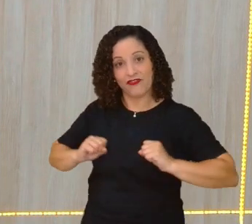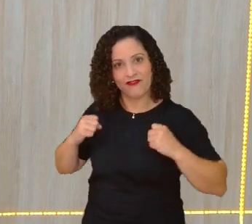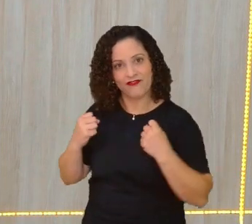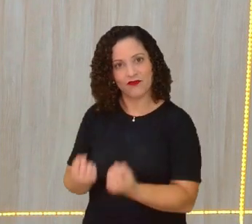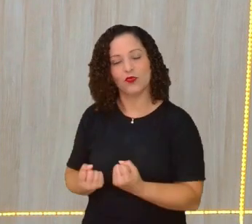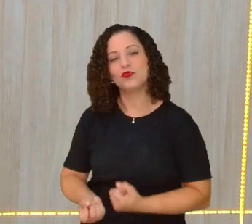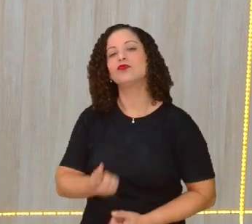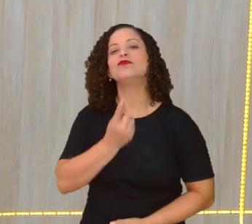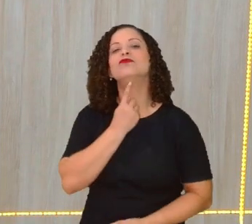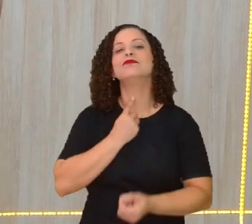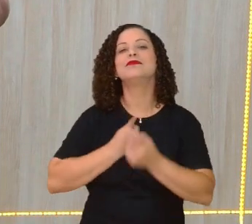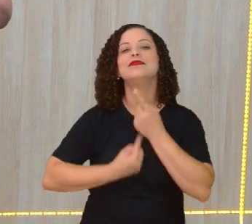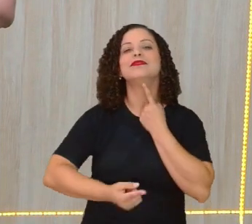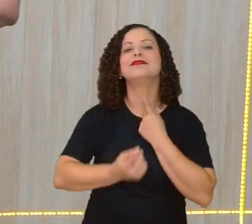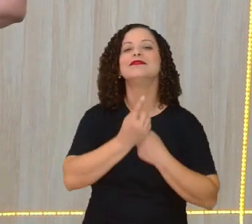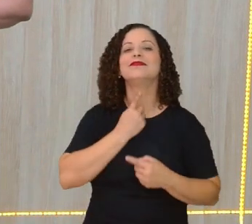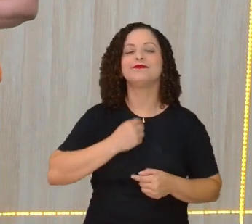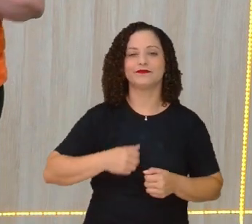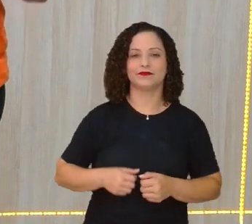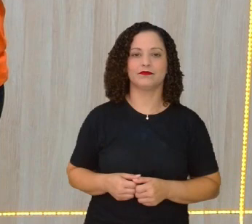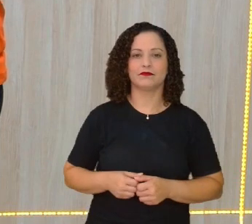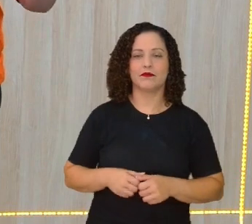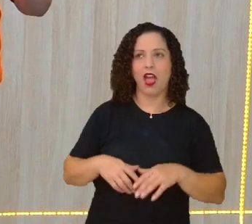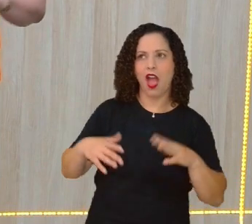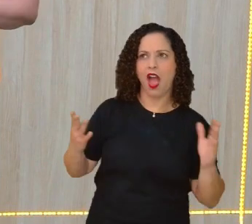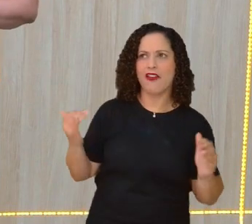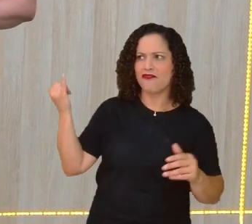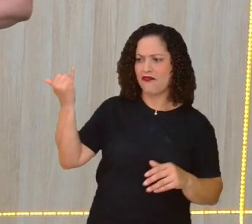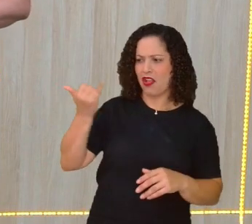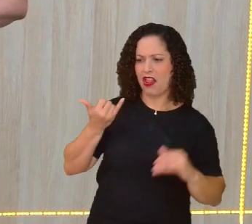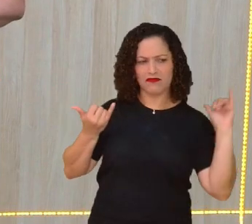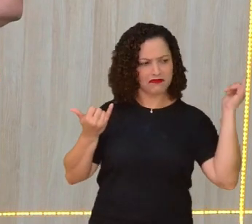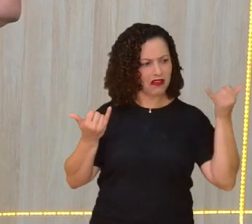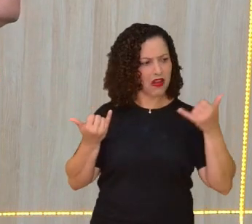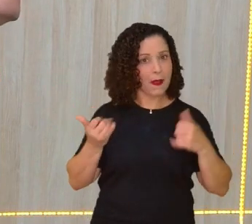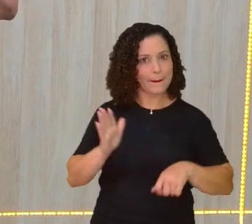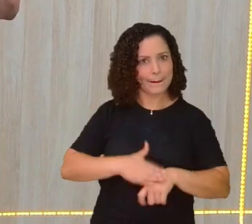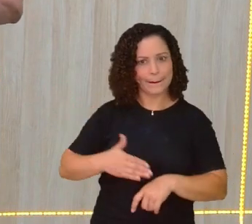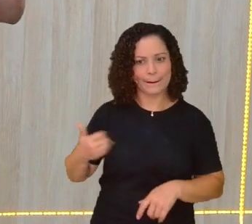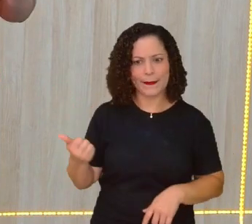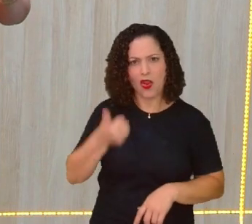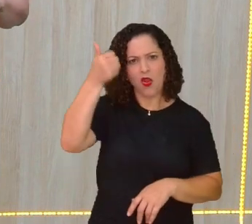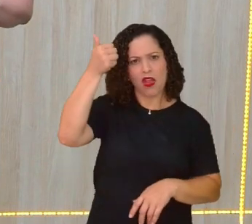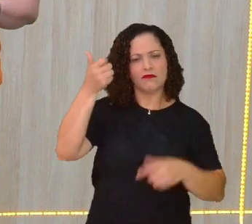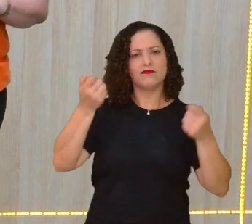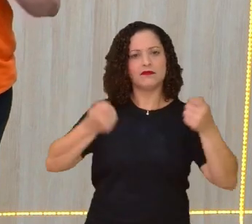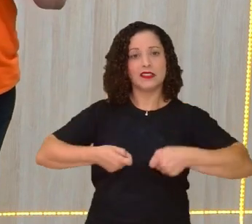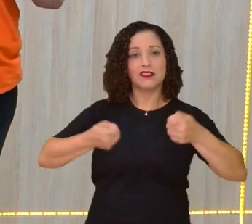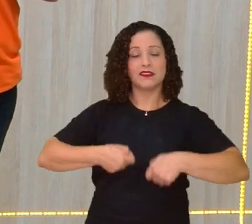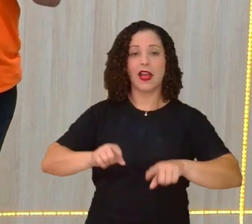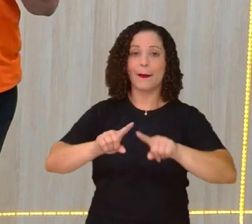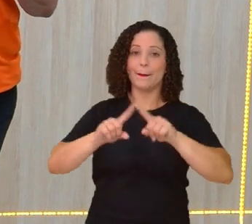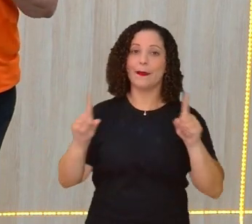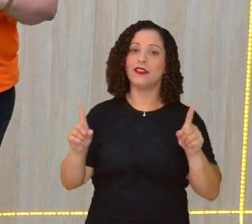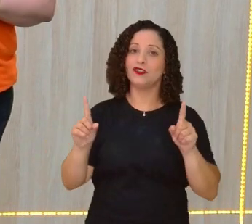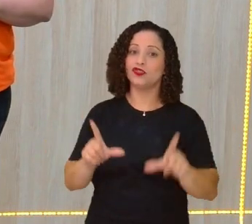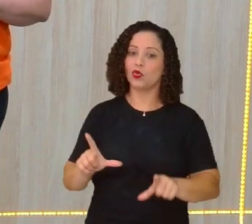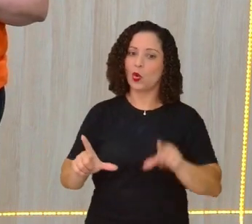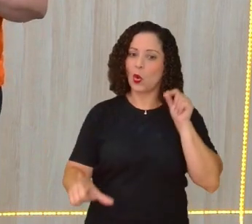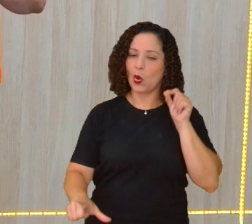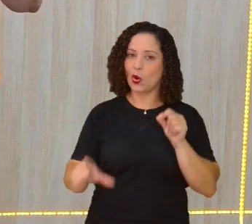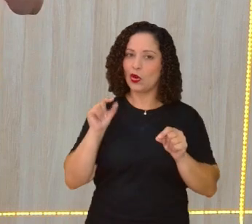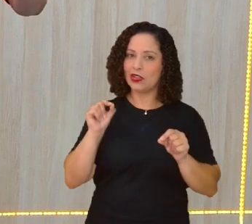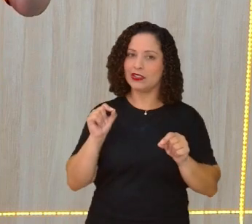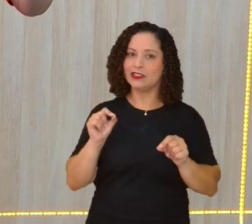Você pode até ouvir alguém dizendo assim, você precisa melhorar nisso. Mas se você não escolher melhorar, não é, na